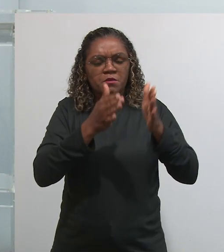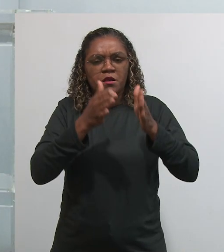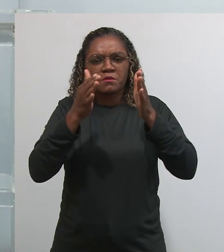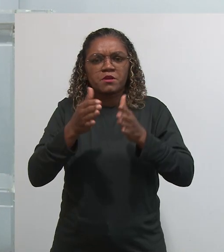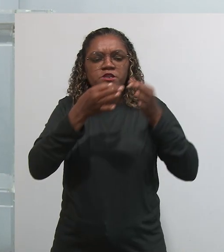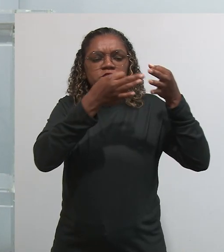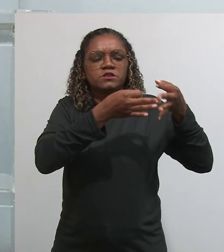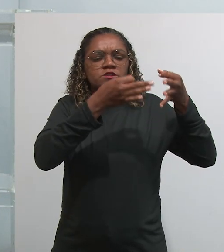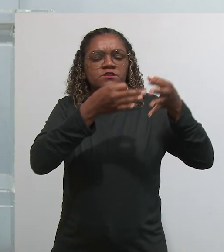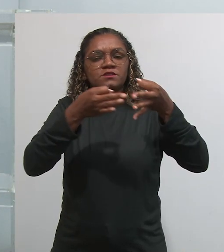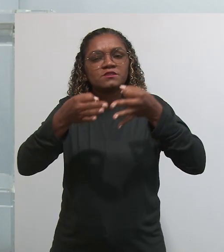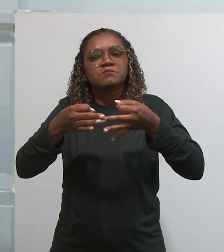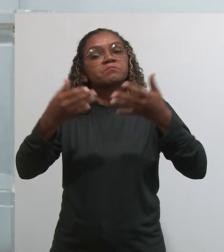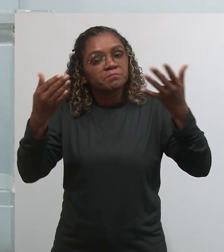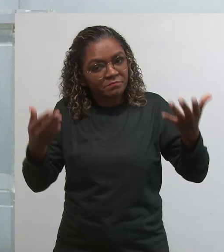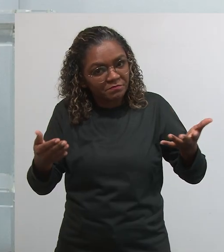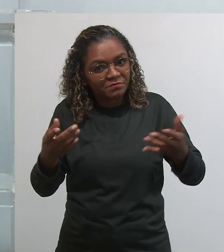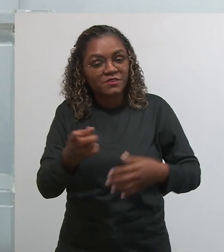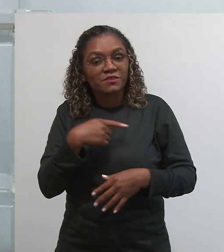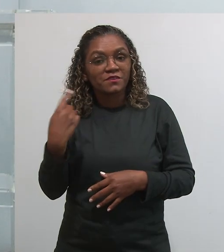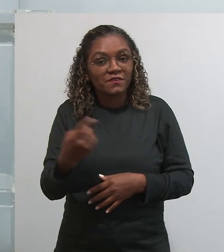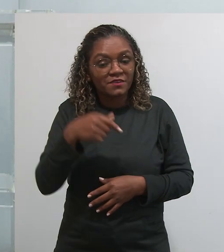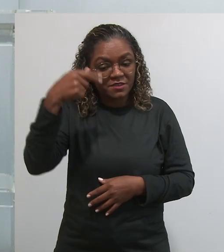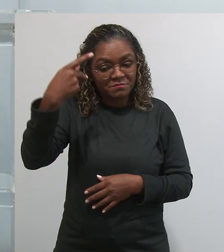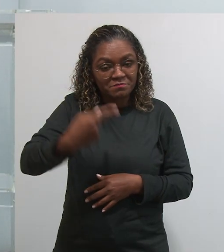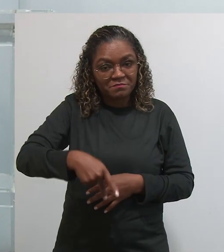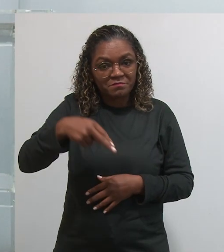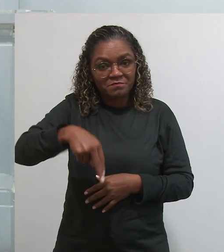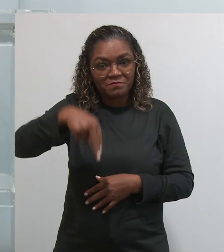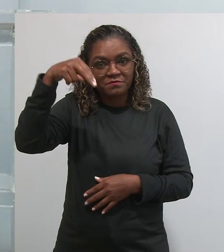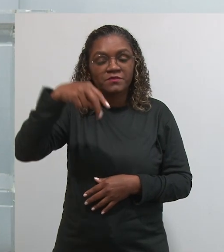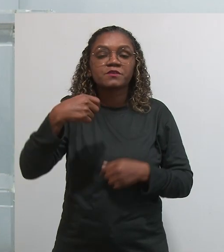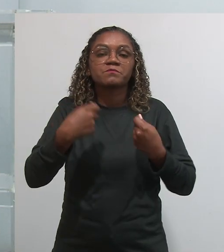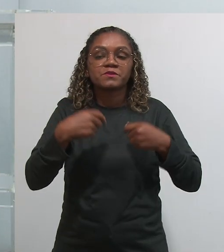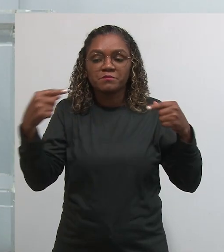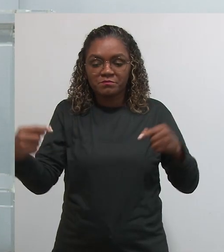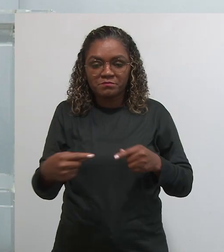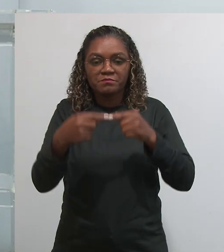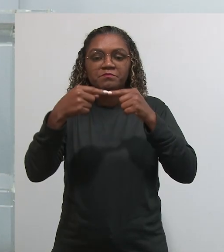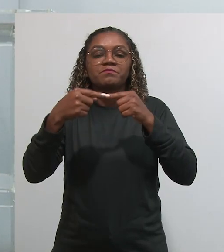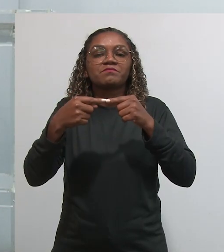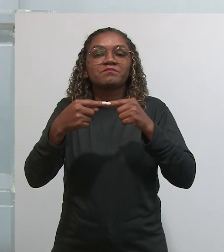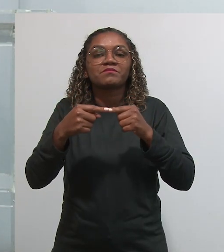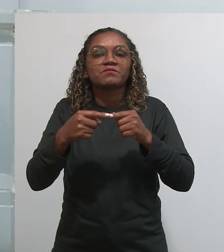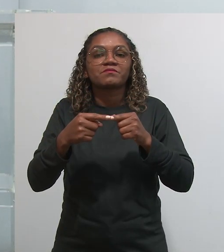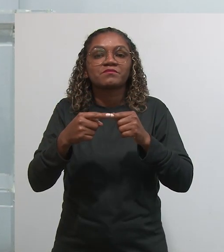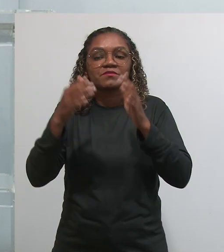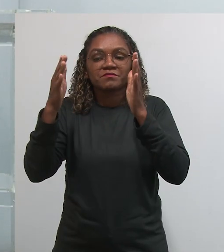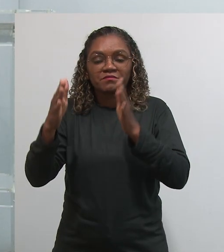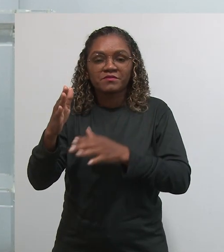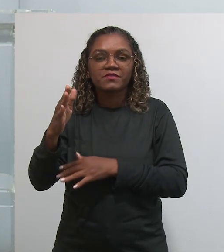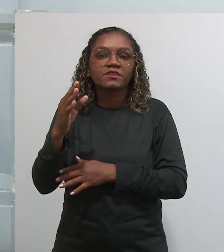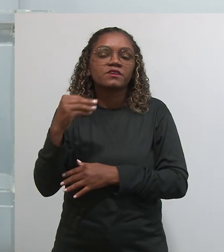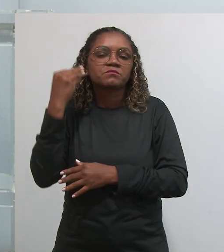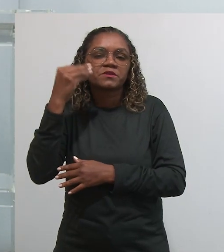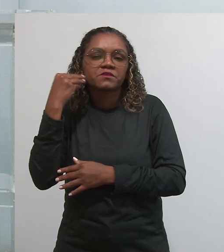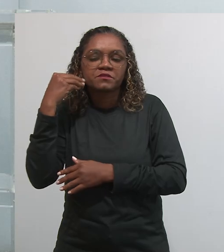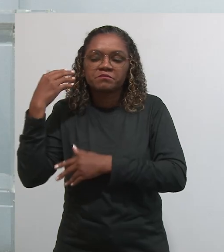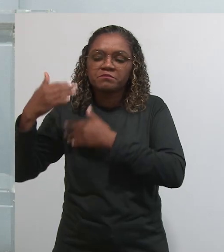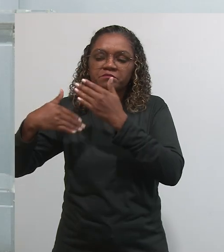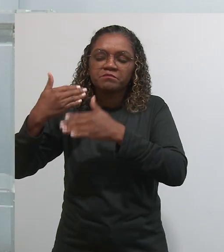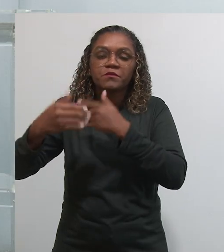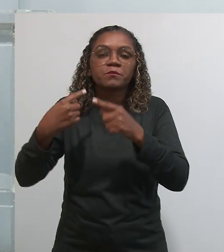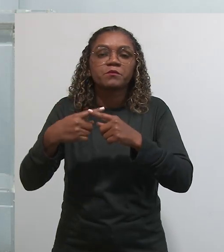né, etapas. Nós que somos da região norte, precisamos do nosso senso comum até mesmo para nos